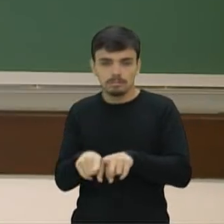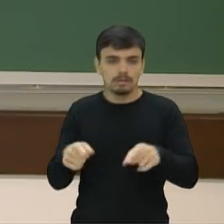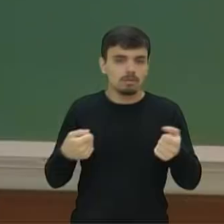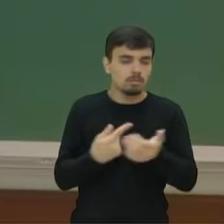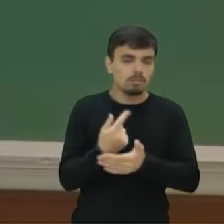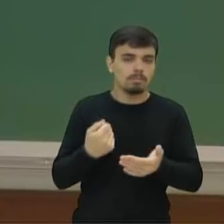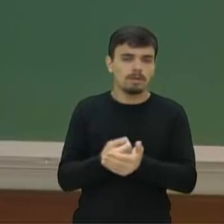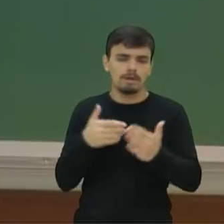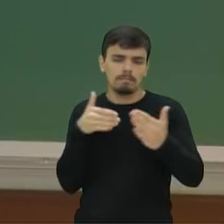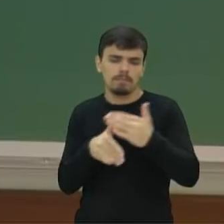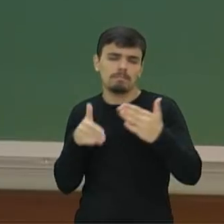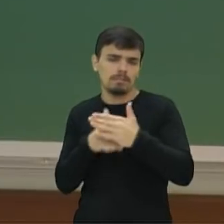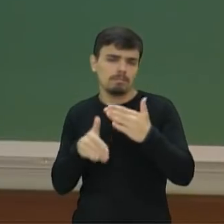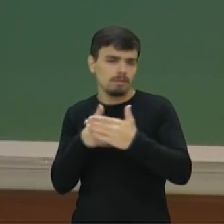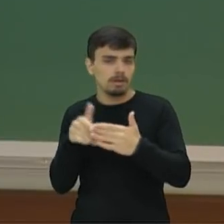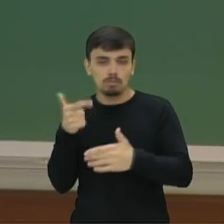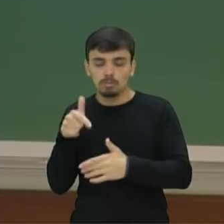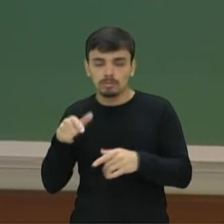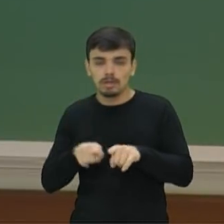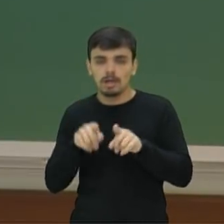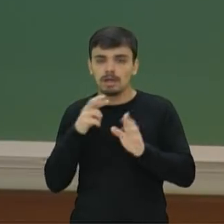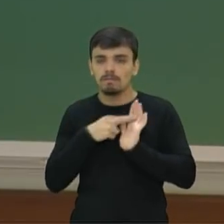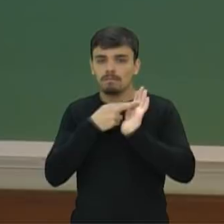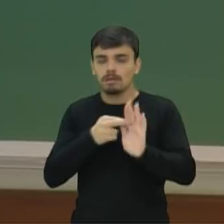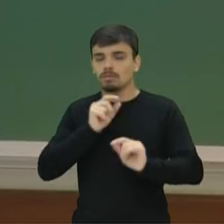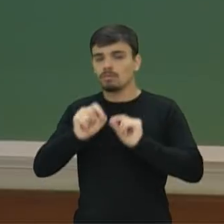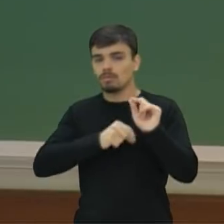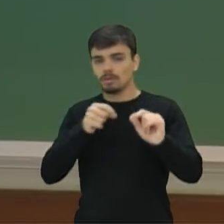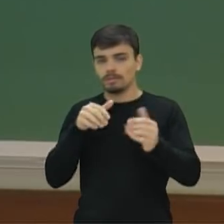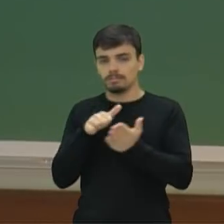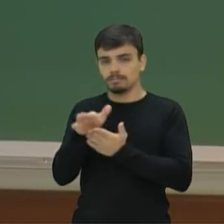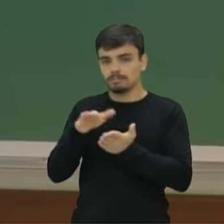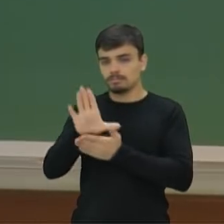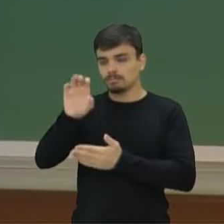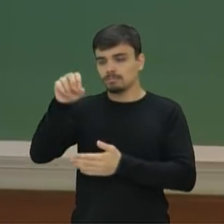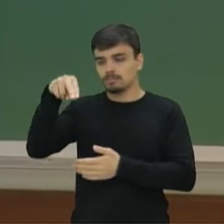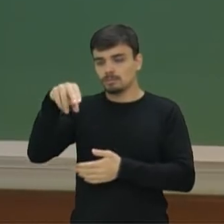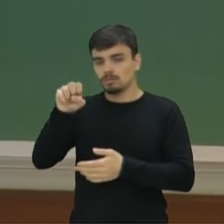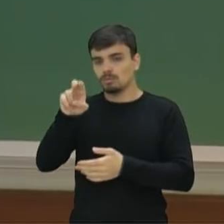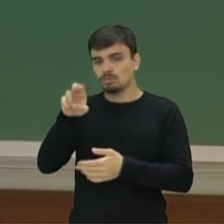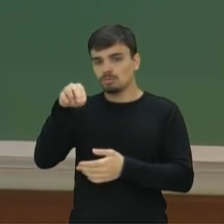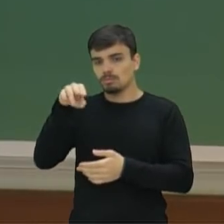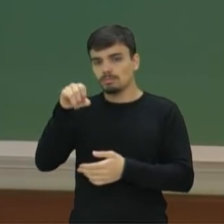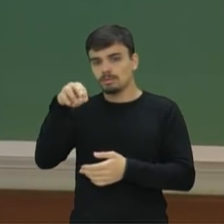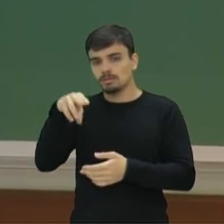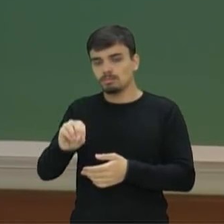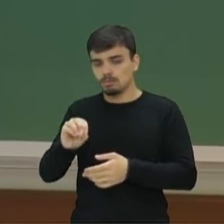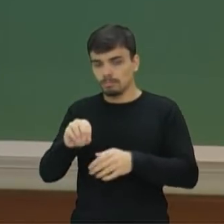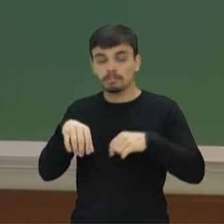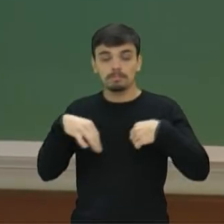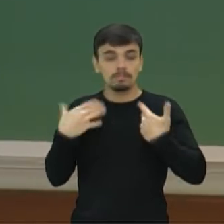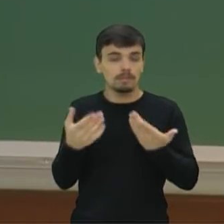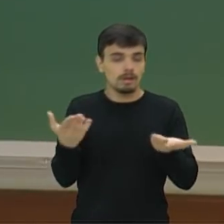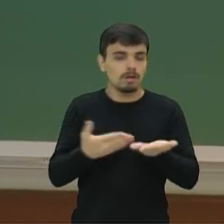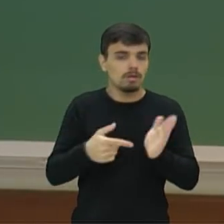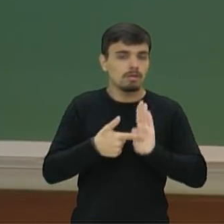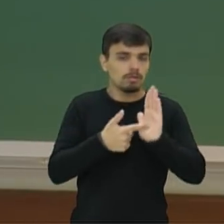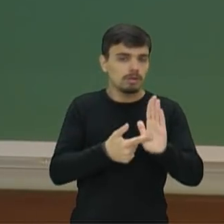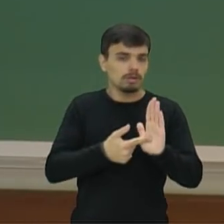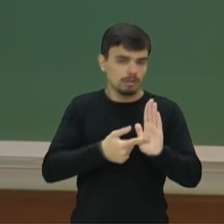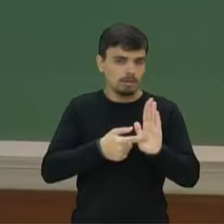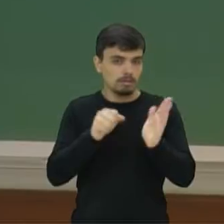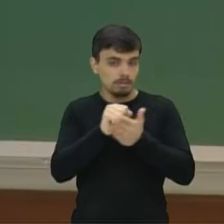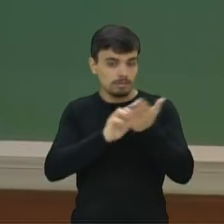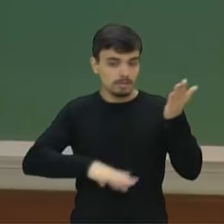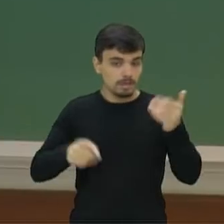forma ilimitada, podemos estar nos referindo ao consumismo. Agora aqui na tela também aparece para você a nossa primeira